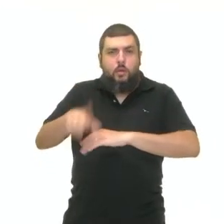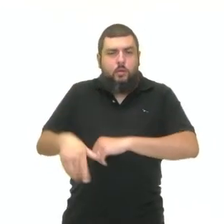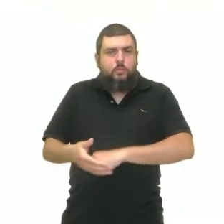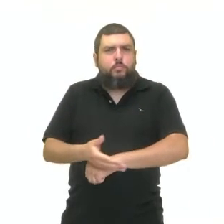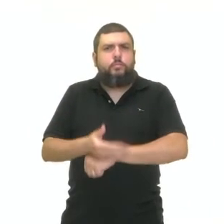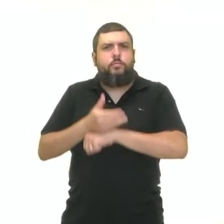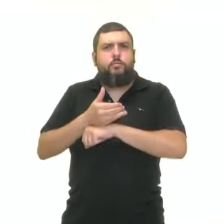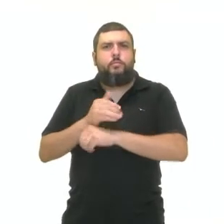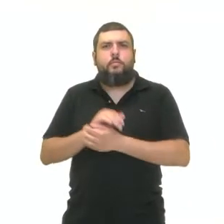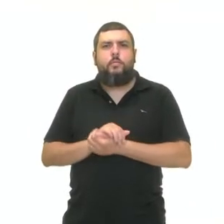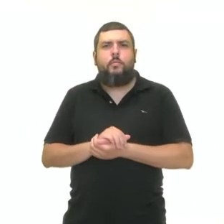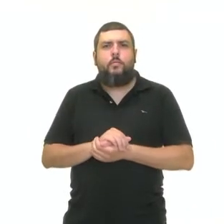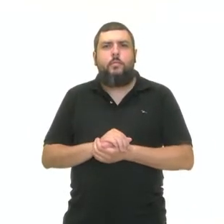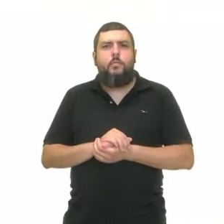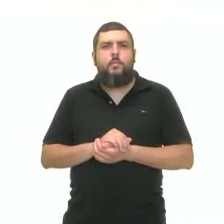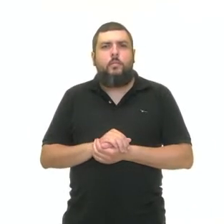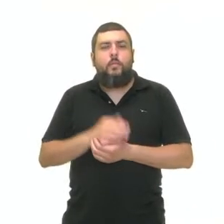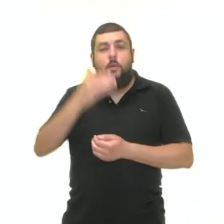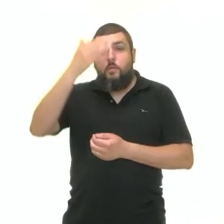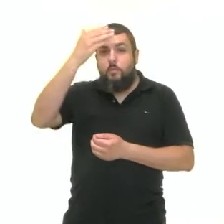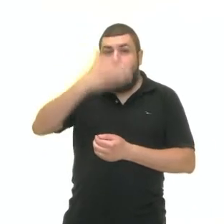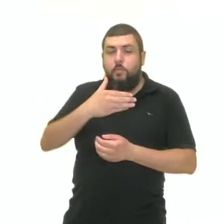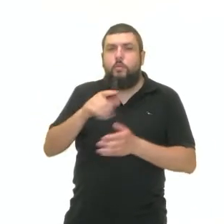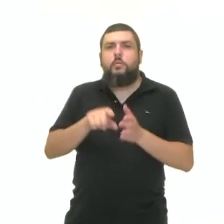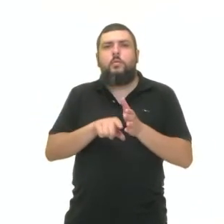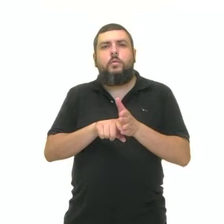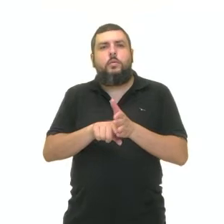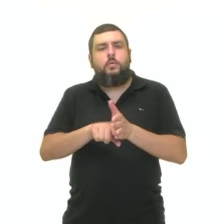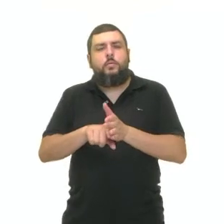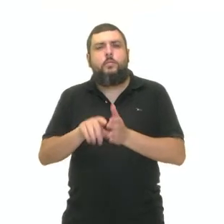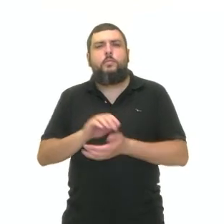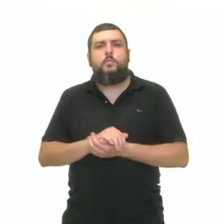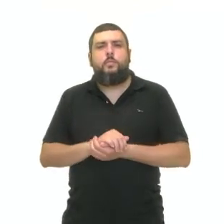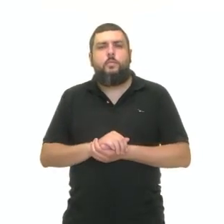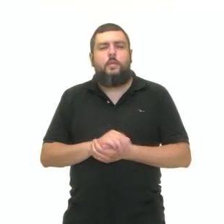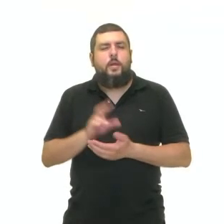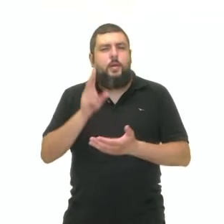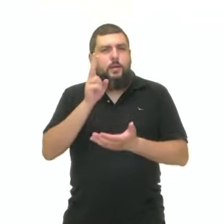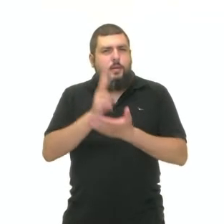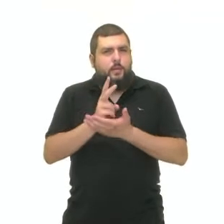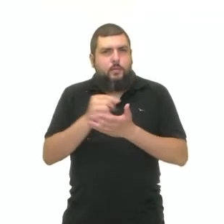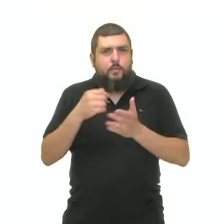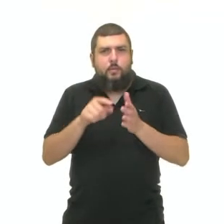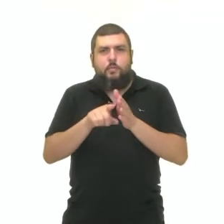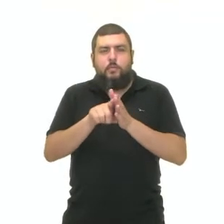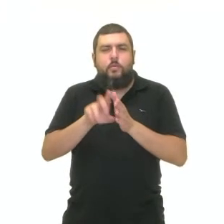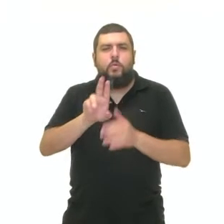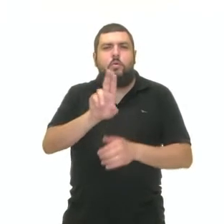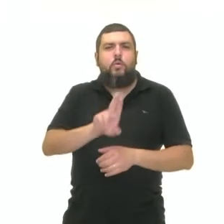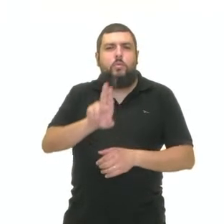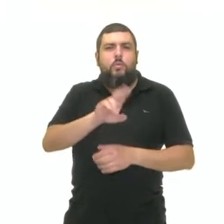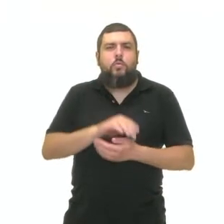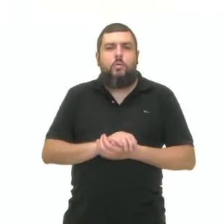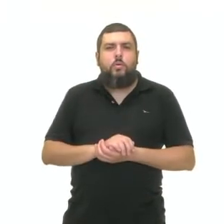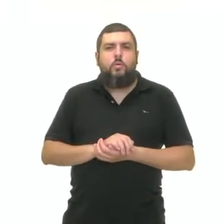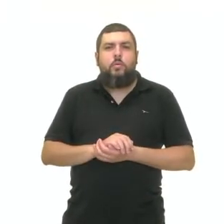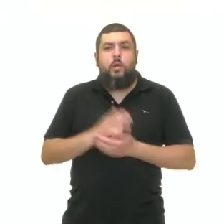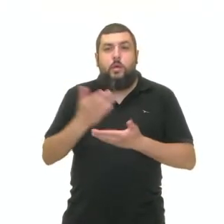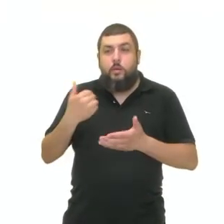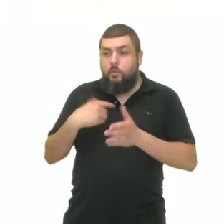Segundo, pesquisa divulgada pelo IBGE. Então, sempre que eu for citar uma pesquisa, eu uso essa maneira aqui, ó. Segundo